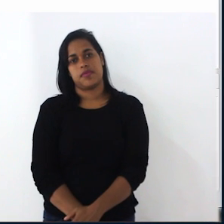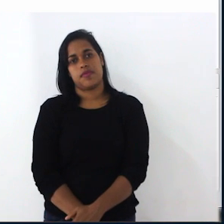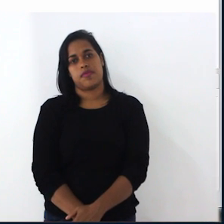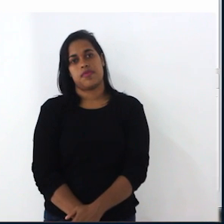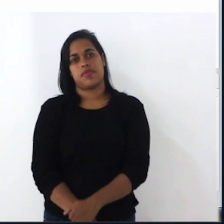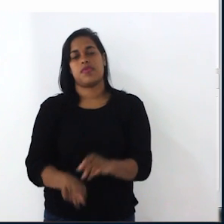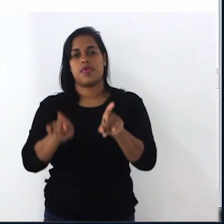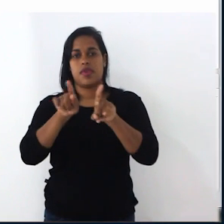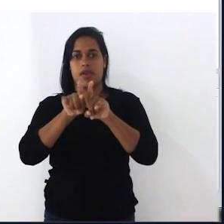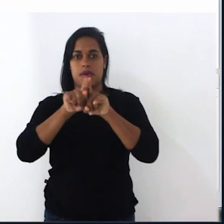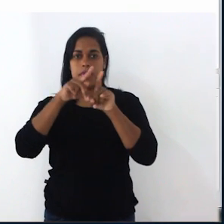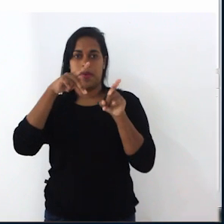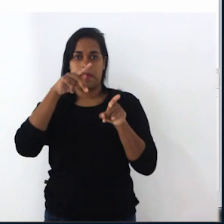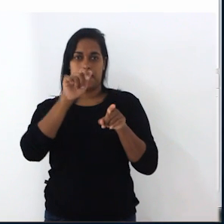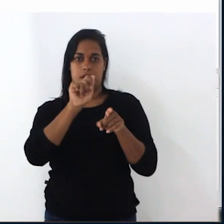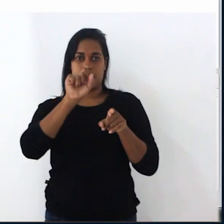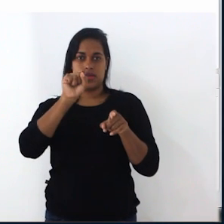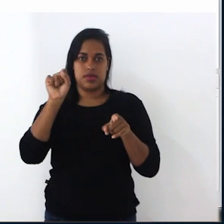password